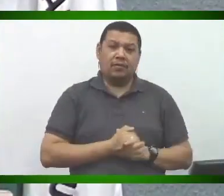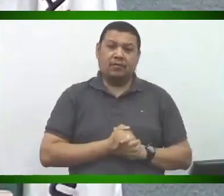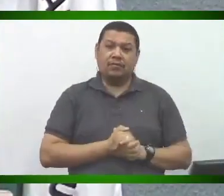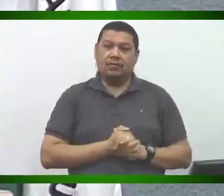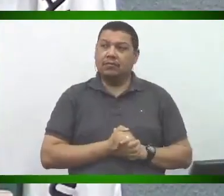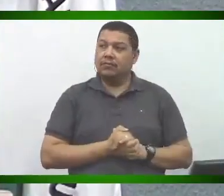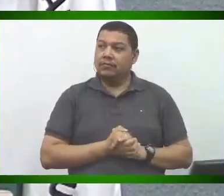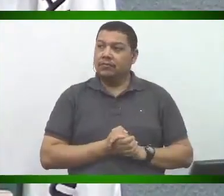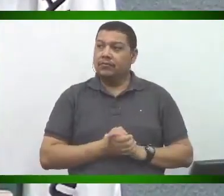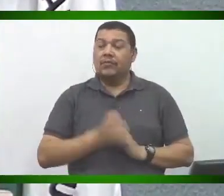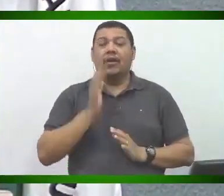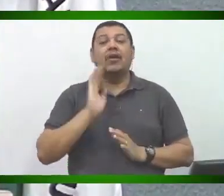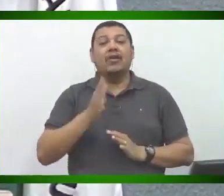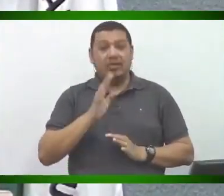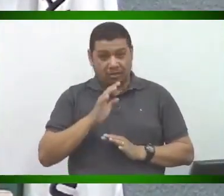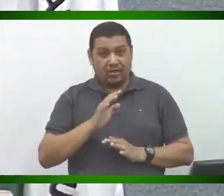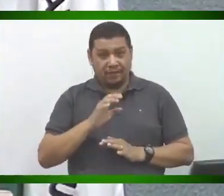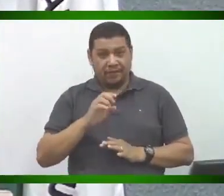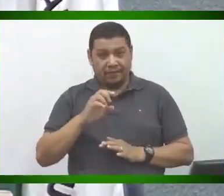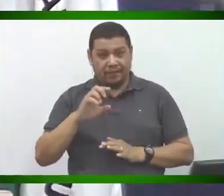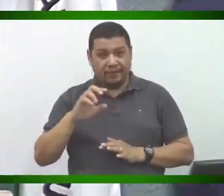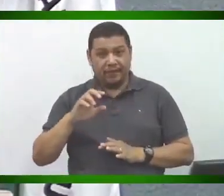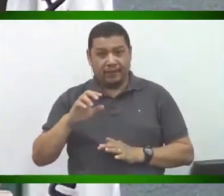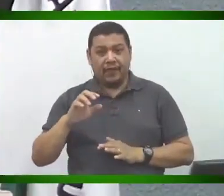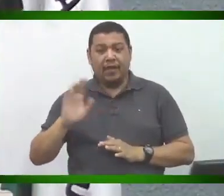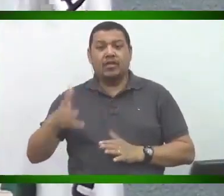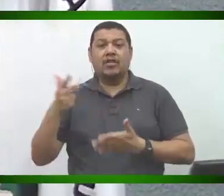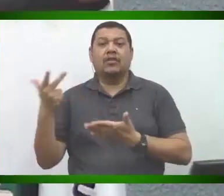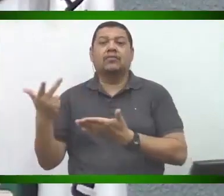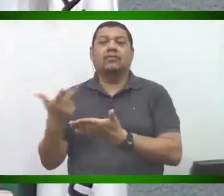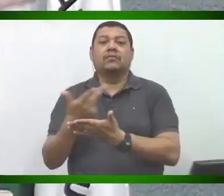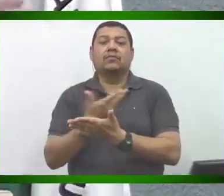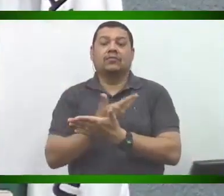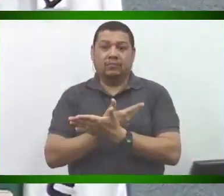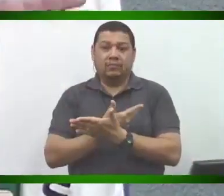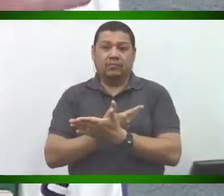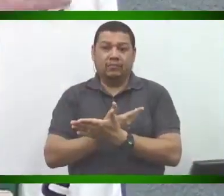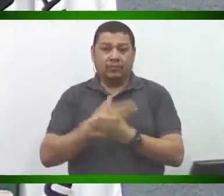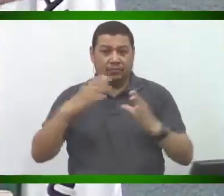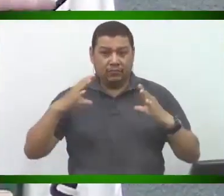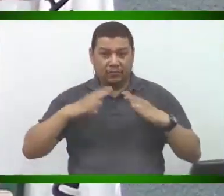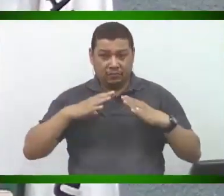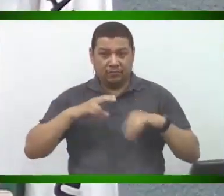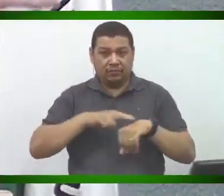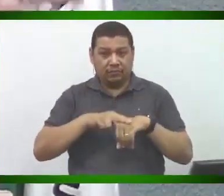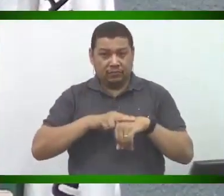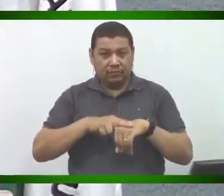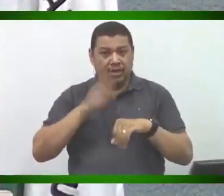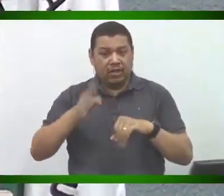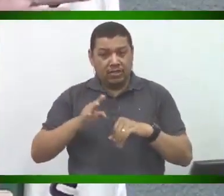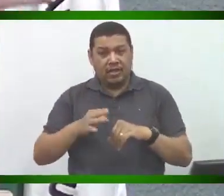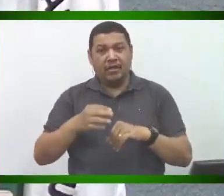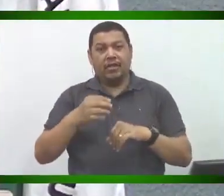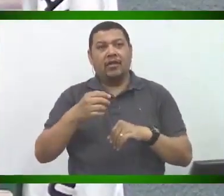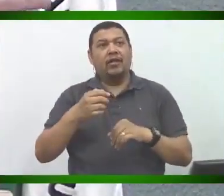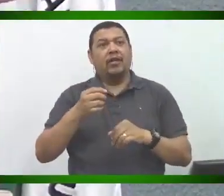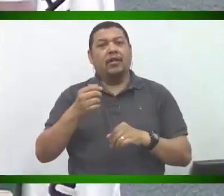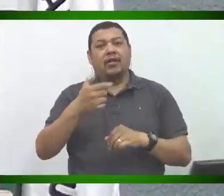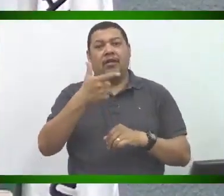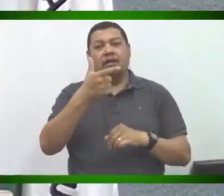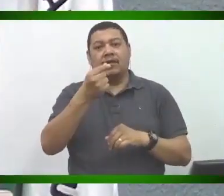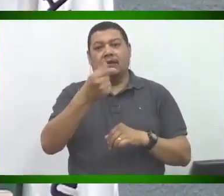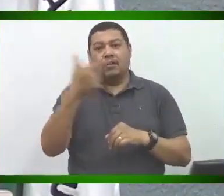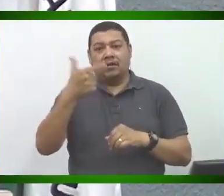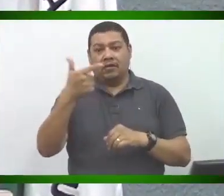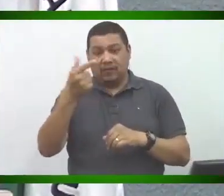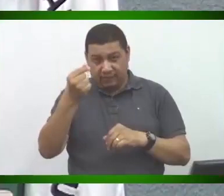Isso aconteceu no residencial Cidade Verde. A empresa vinha desde o fim de 2020 pedindo realinhamento,